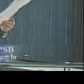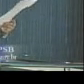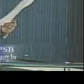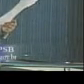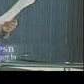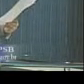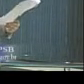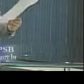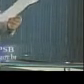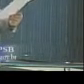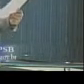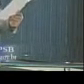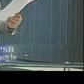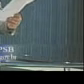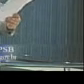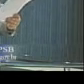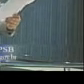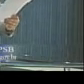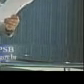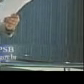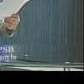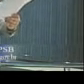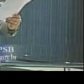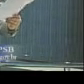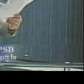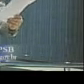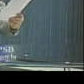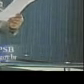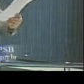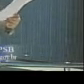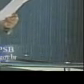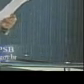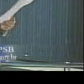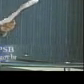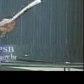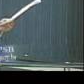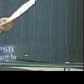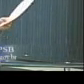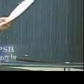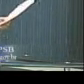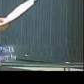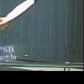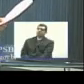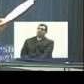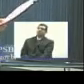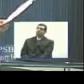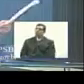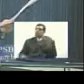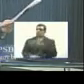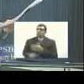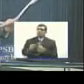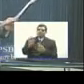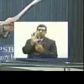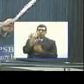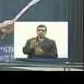é o que gastou acima do carregador o estado hoje já gastou apesar de estar na metade do ano de